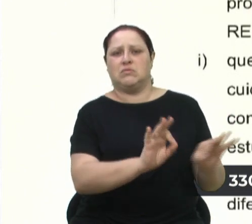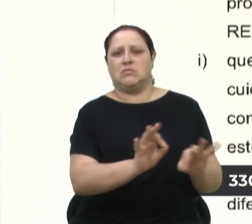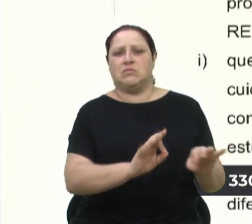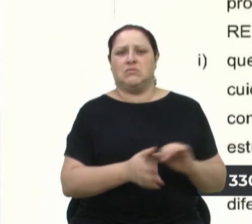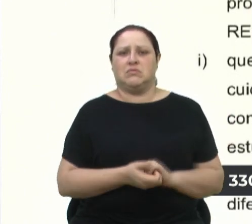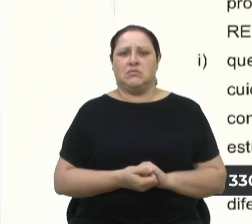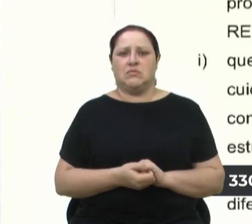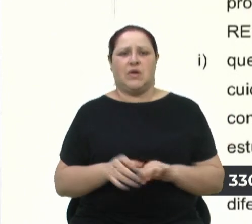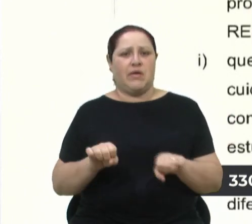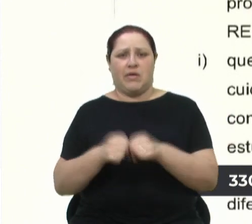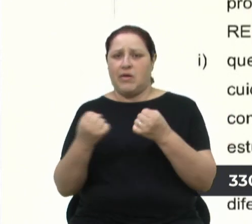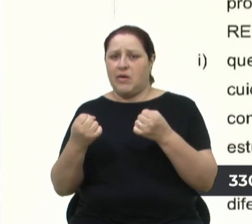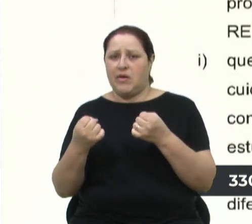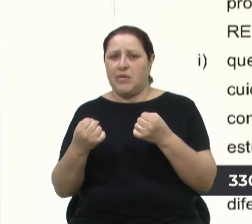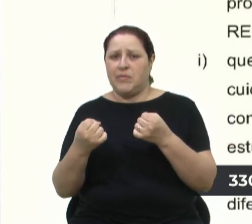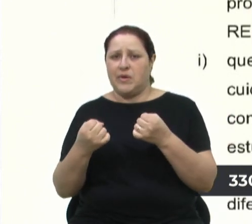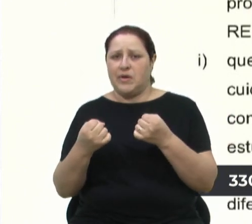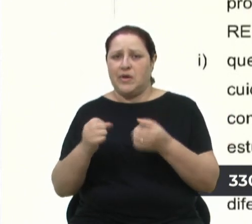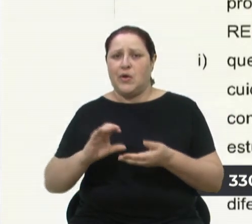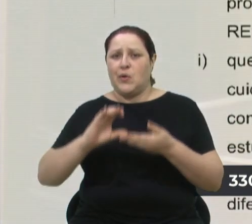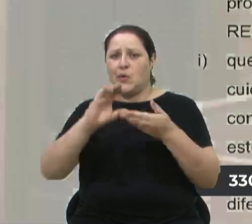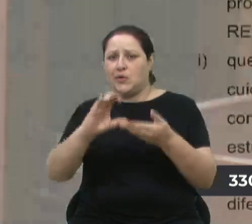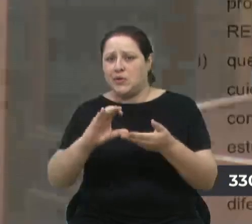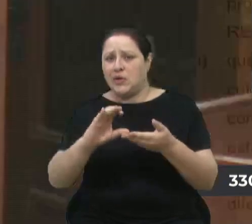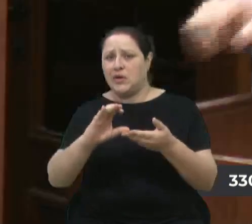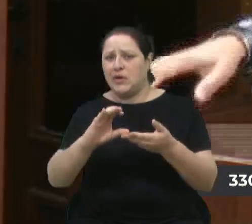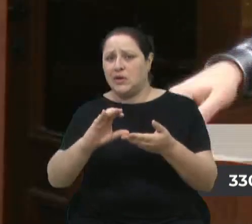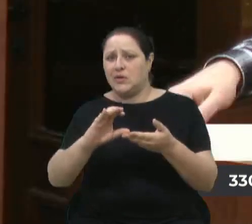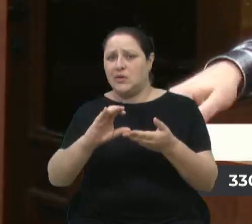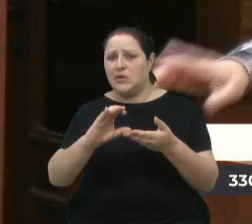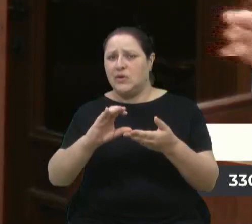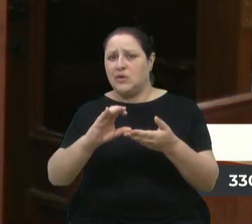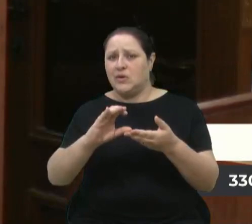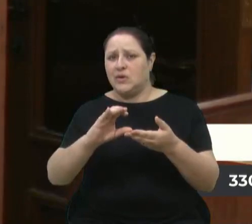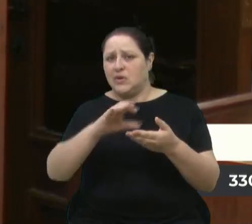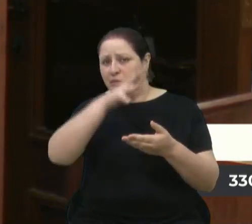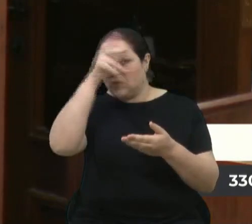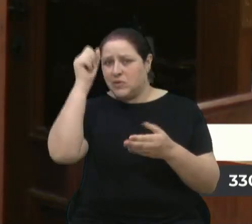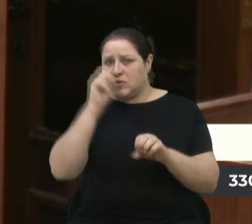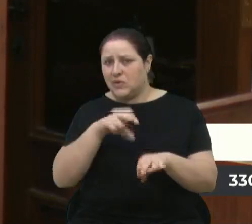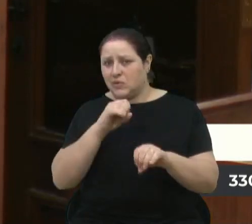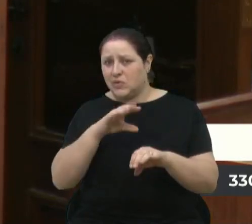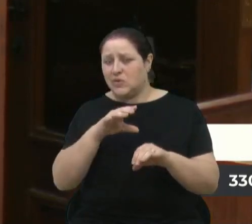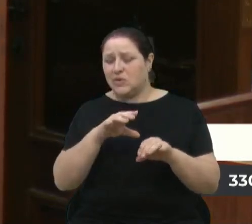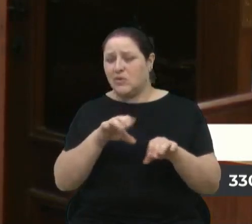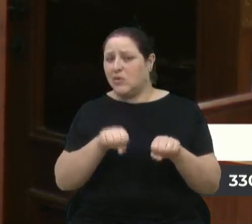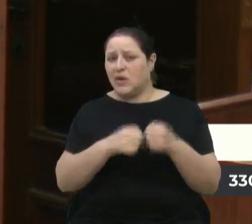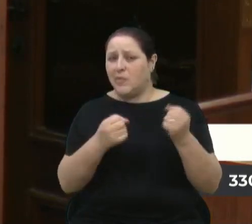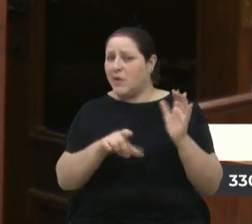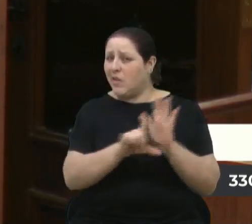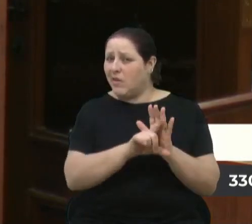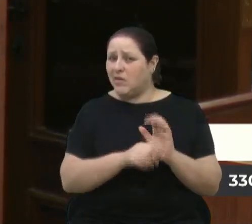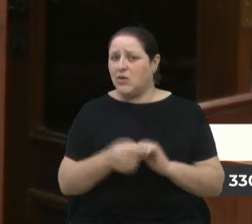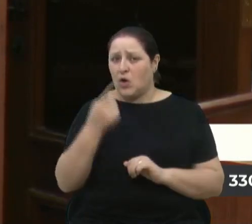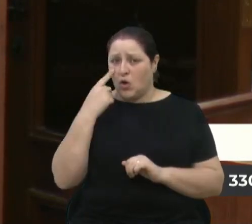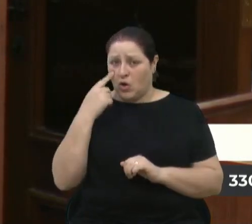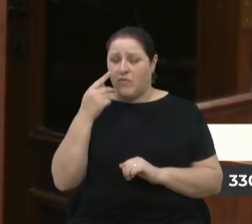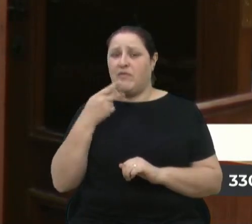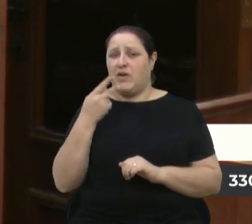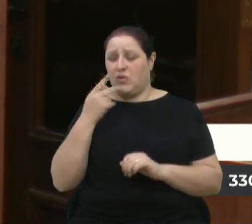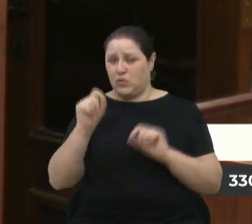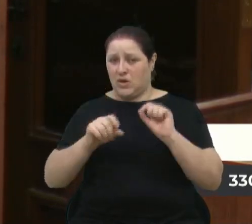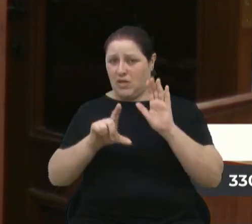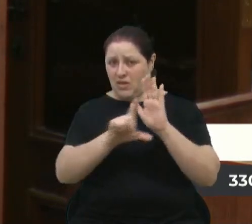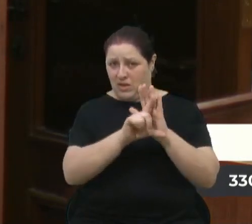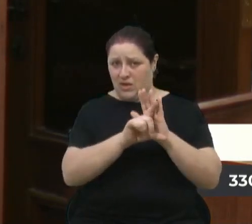35, artigo 6º do Conselho Municipal de Educação. Nós temos uma legislação que diz o seguinte: bom, se numa turma, vereador